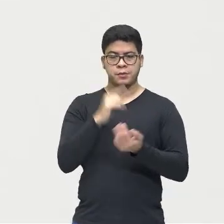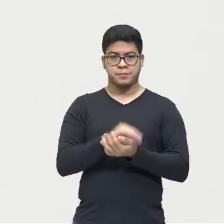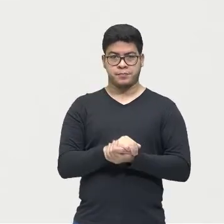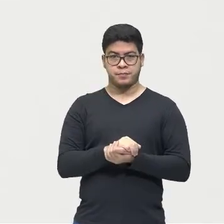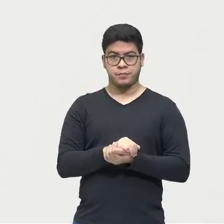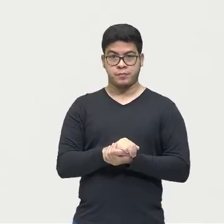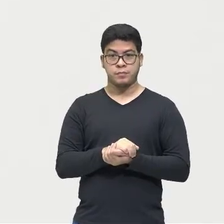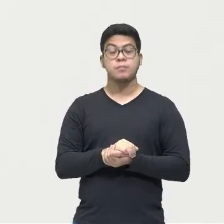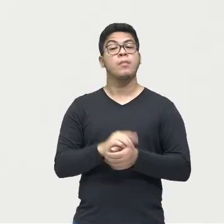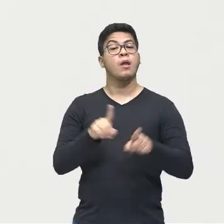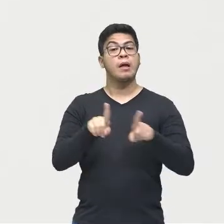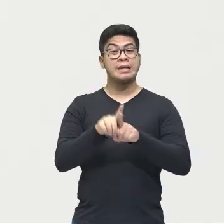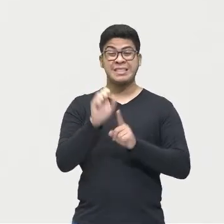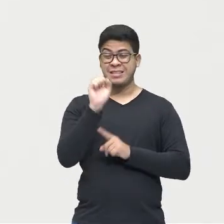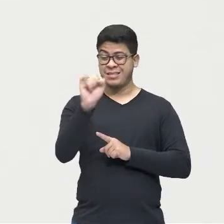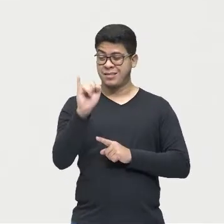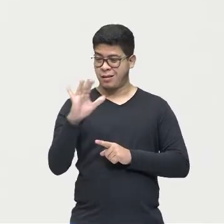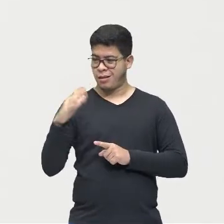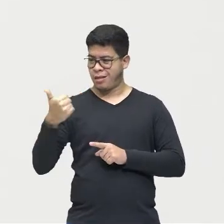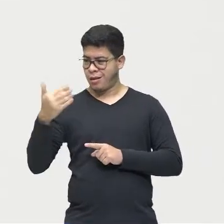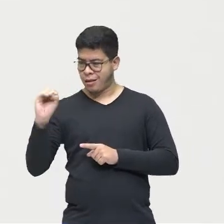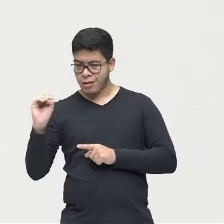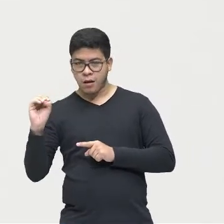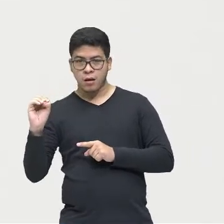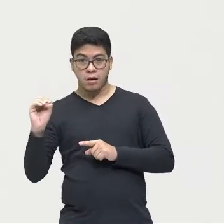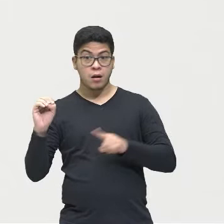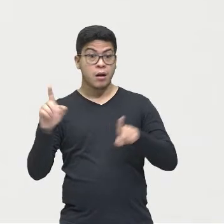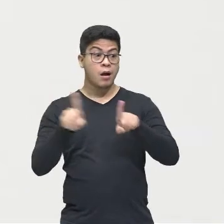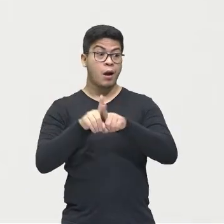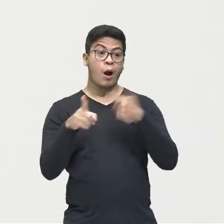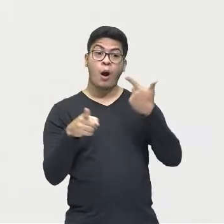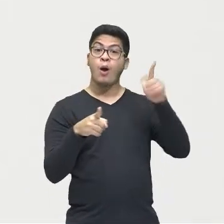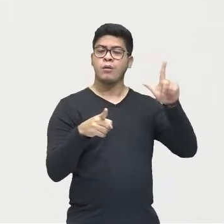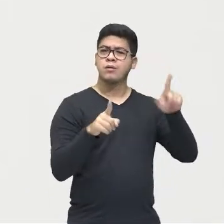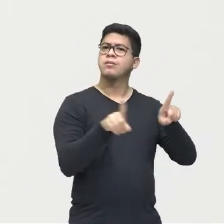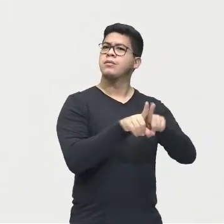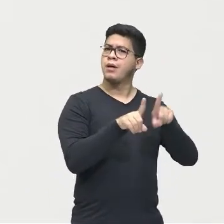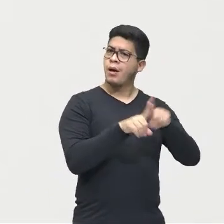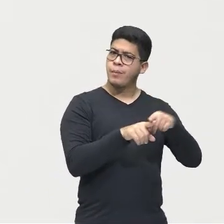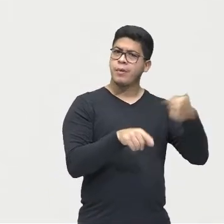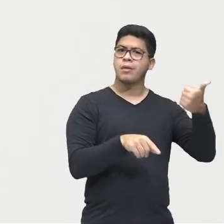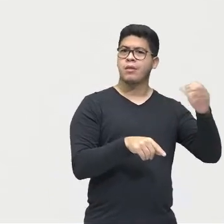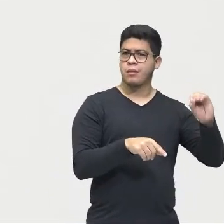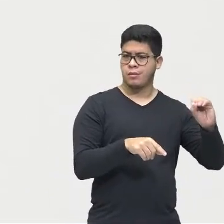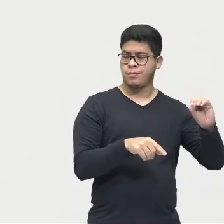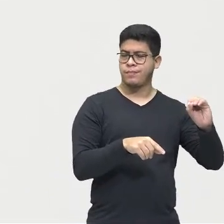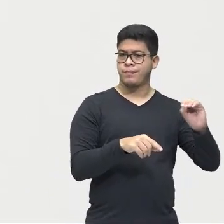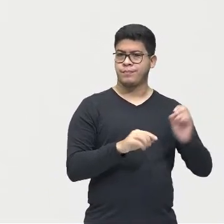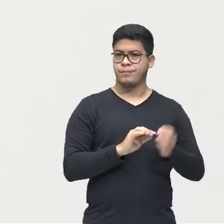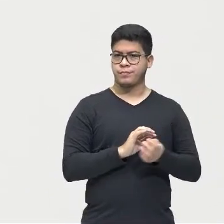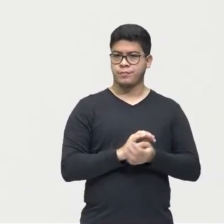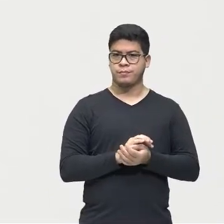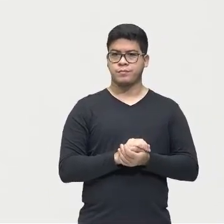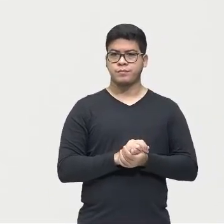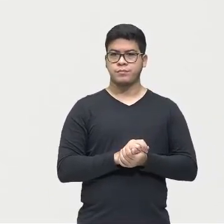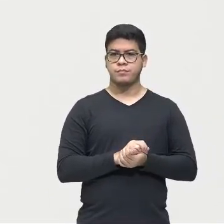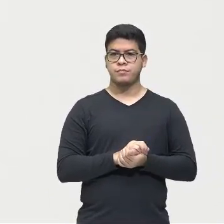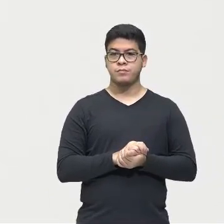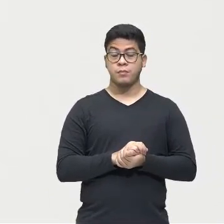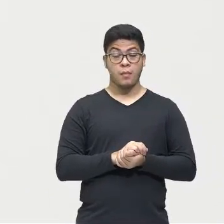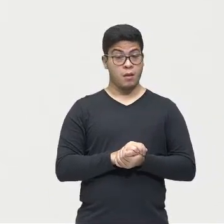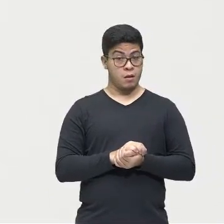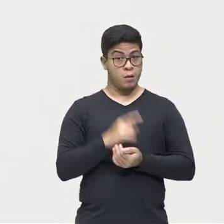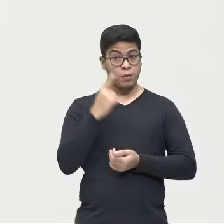diagonal mede 10 centímetros, necessariamente a outra diagonal também vai medir 10 centímetros.